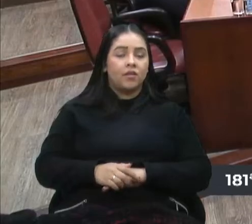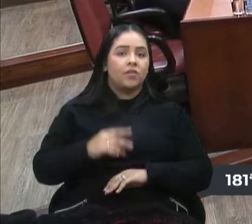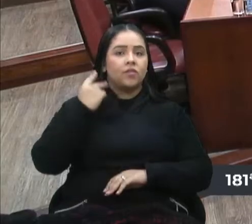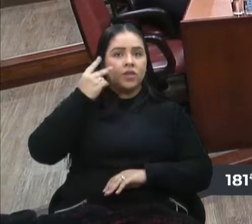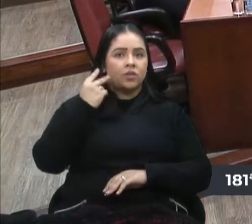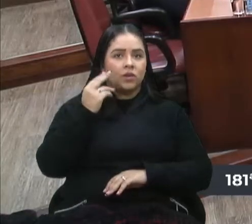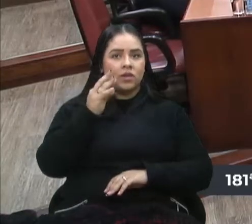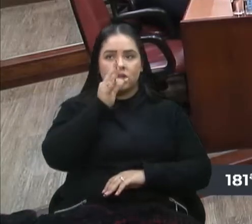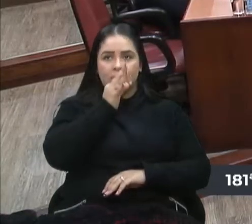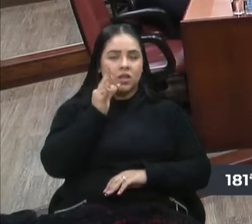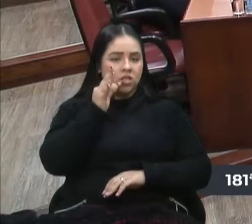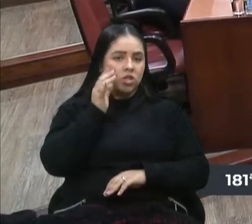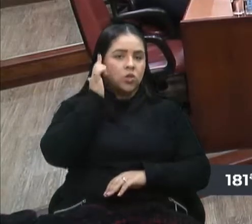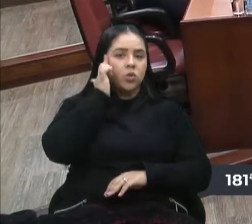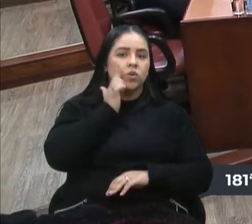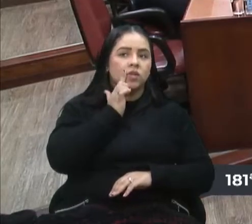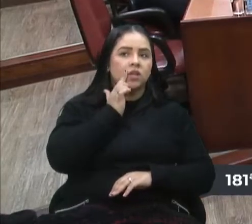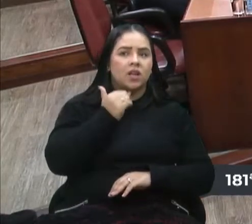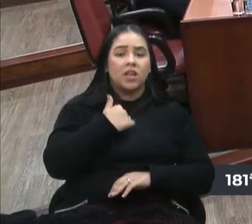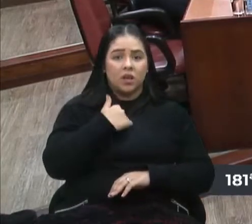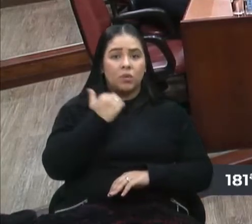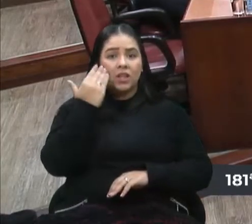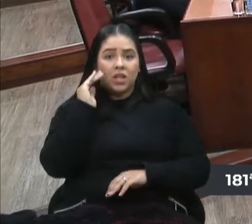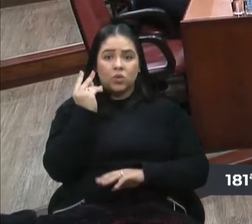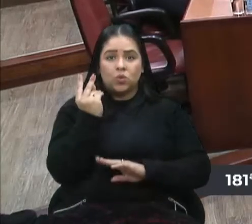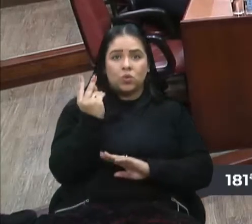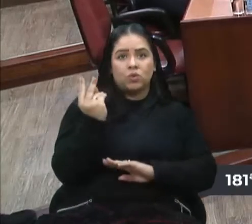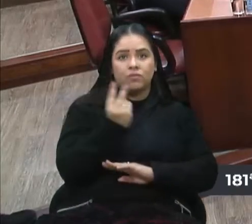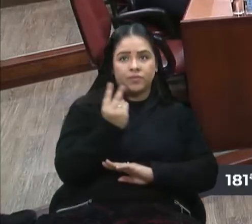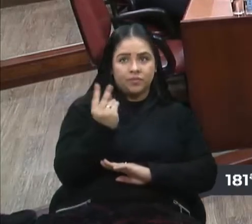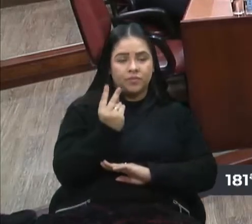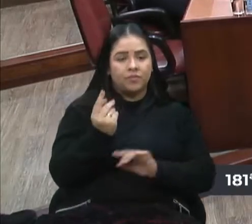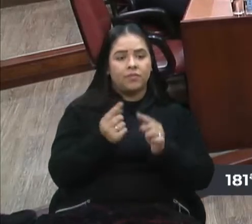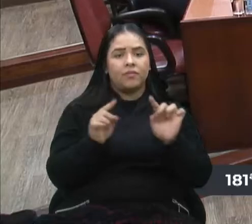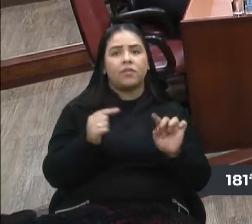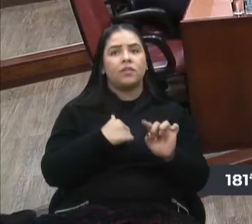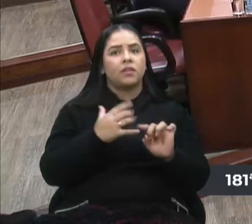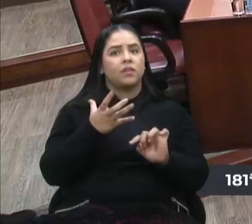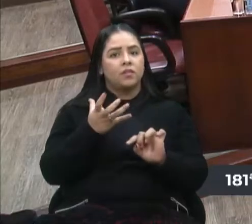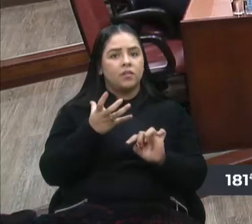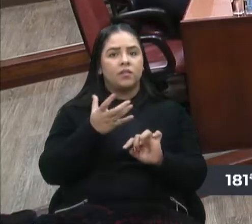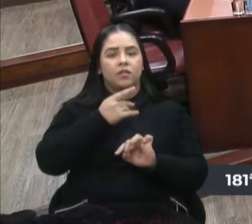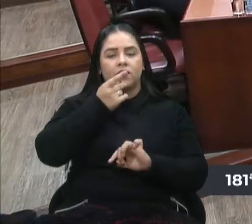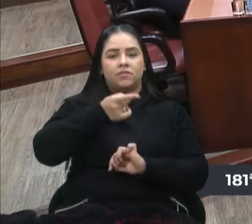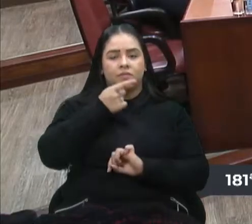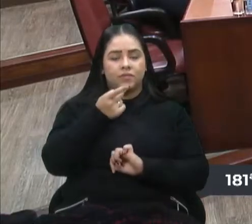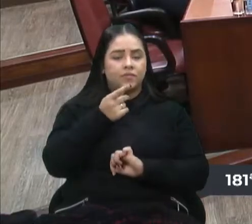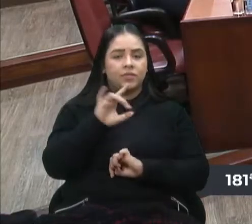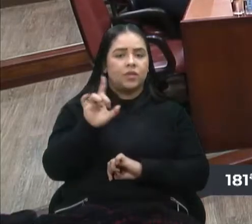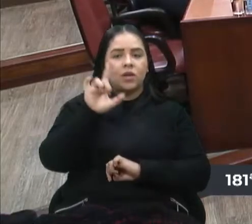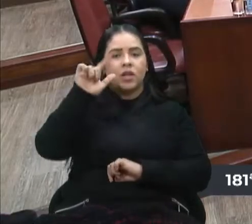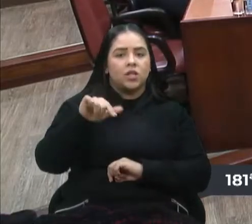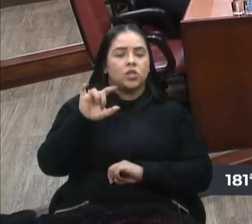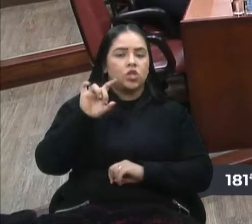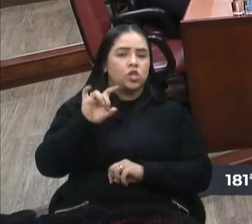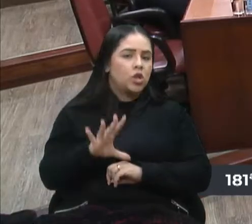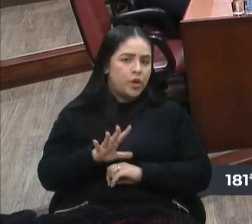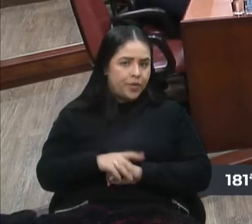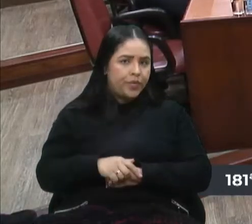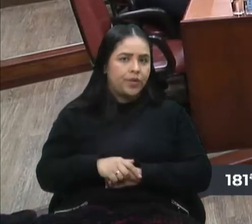Lucas, eu compreendo os dois lados, né? Mas eu quero dizer o seguinte, vereadora Tati, e não é só,